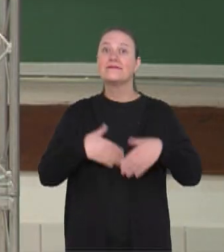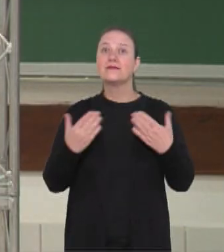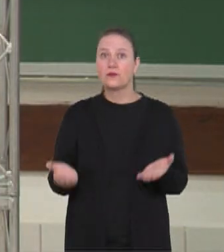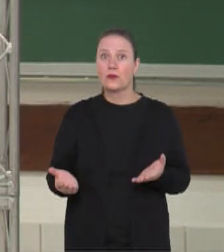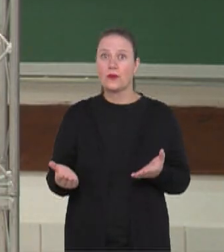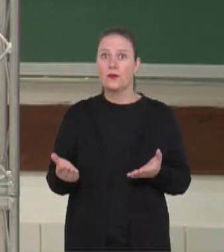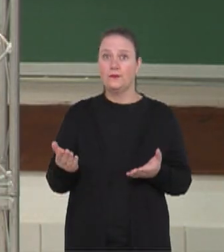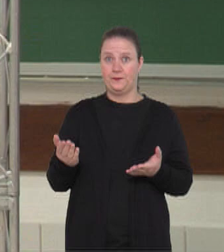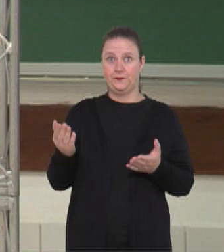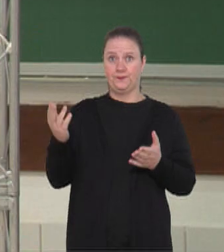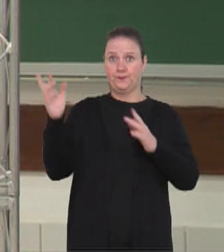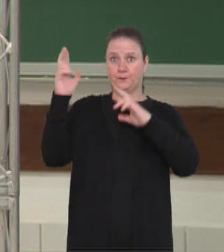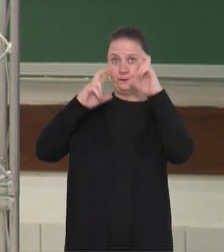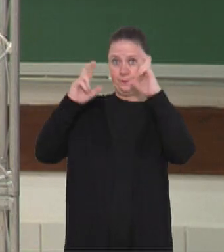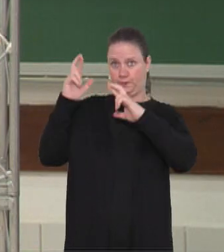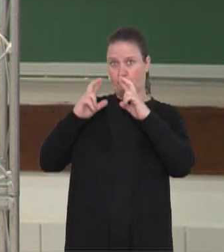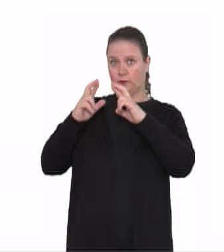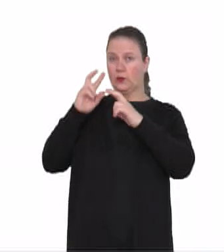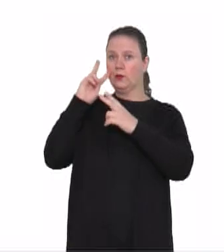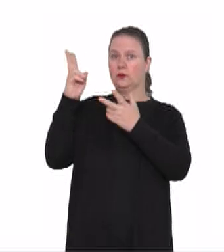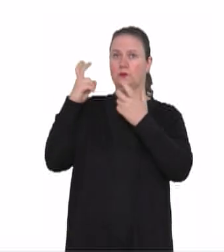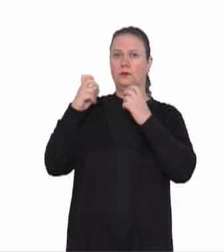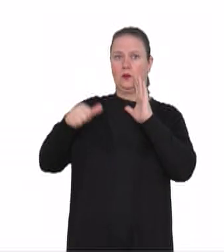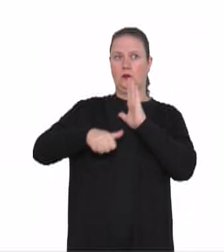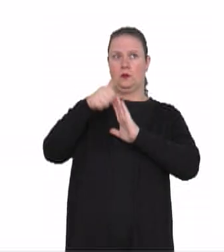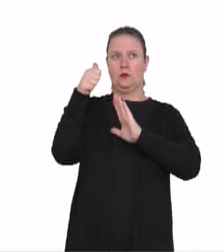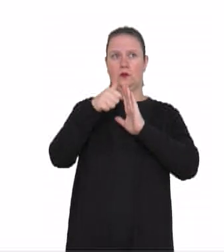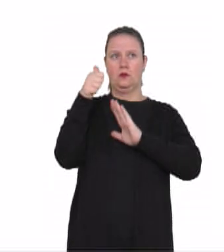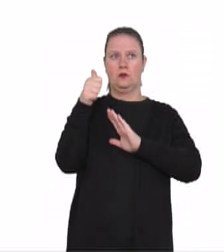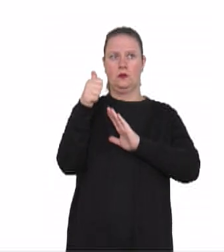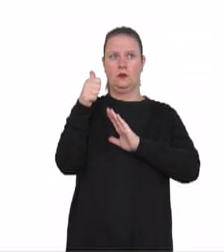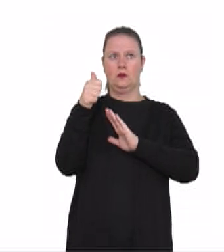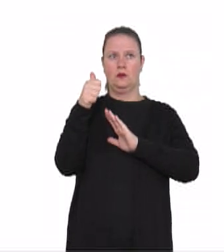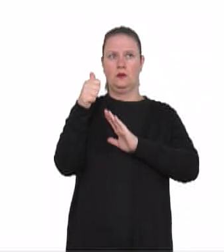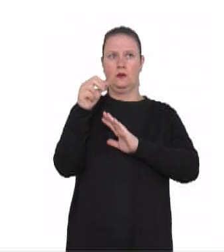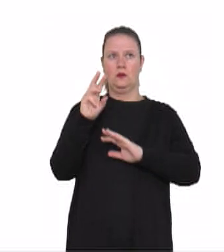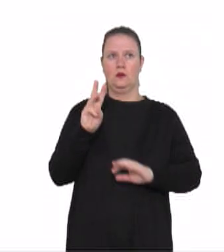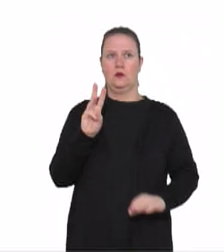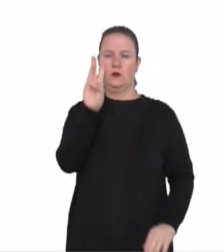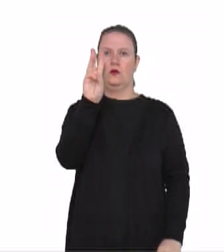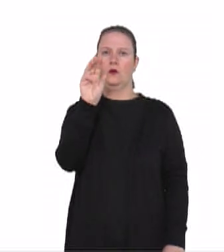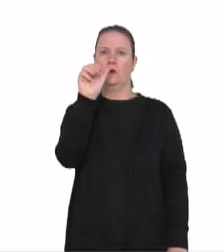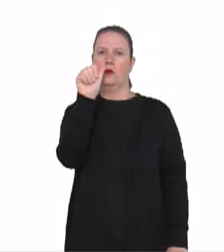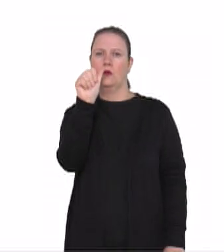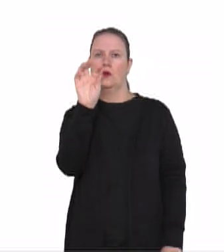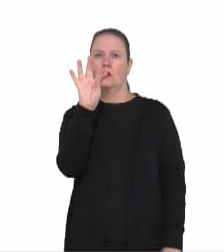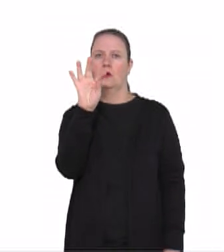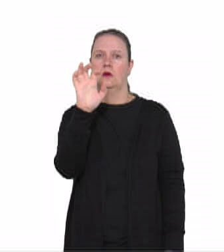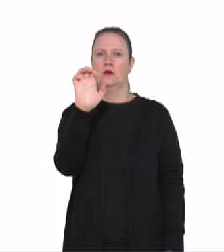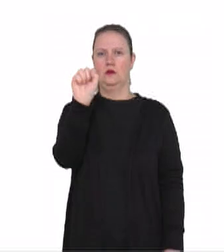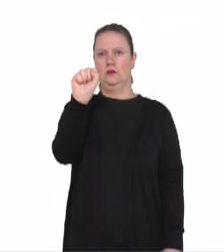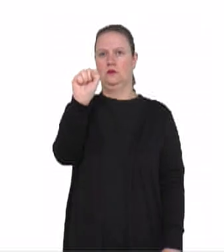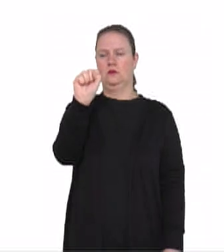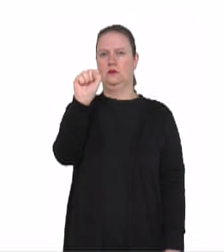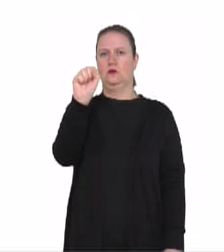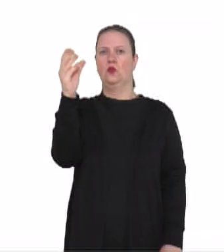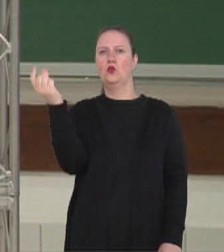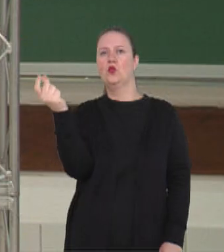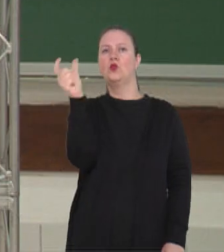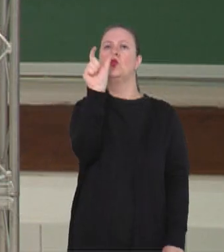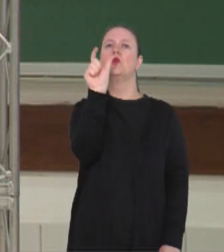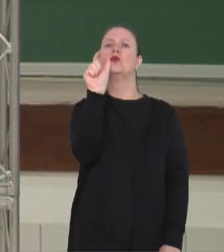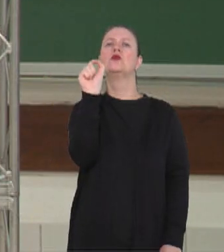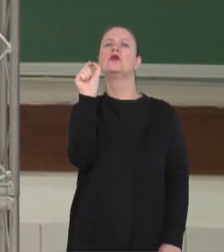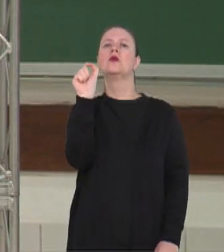Então, conferindo aqui, a primeira ficou the average household wastes. Então, o que a gente fez? A gente acrescentou um S